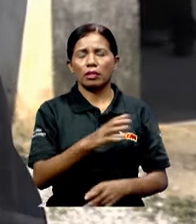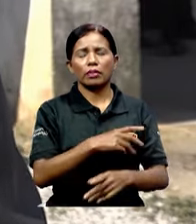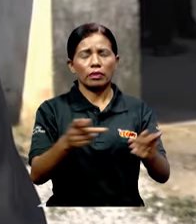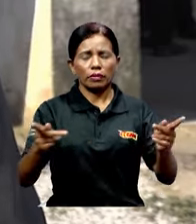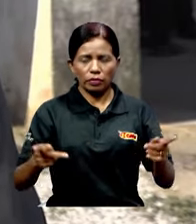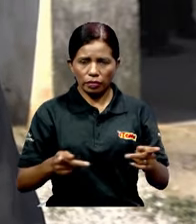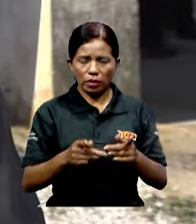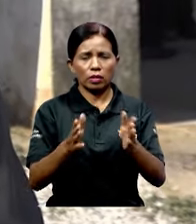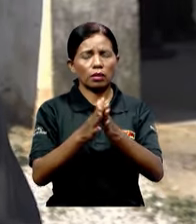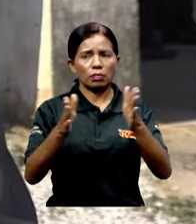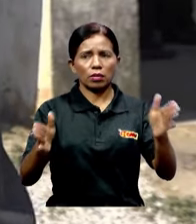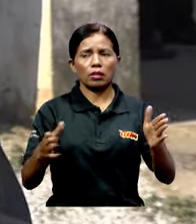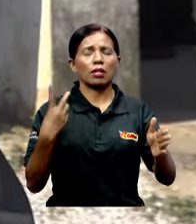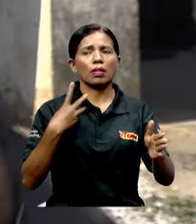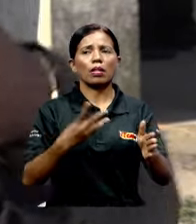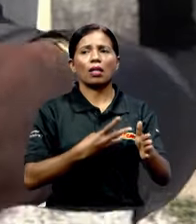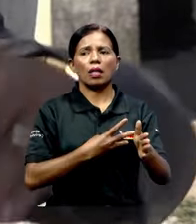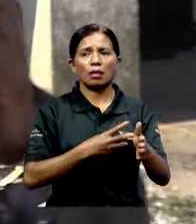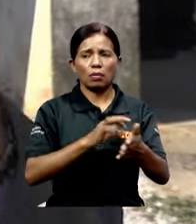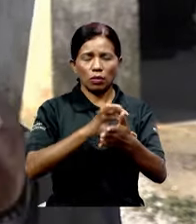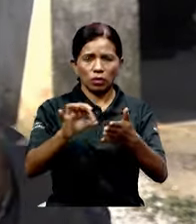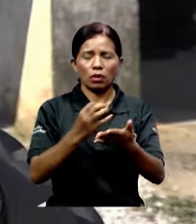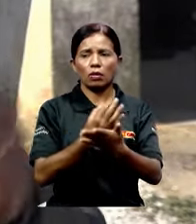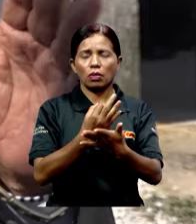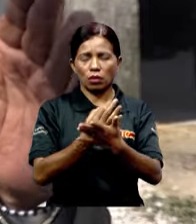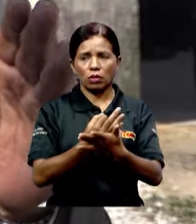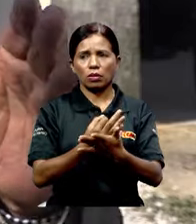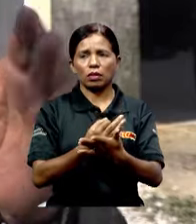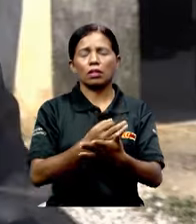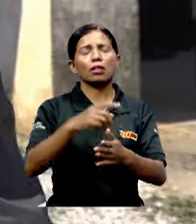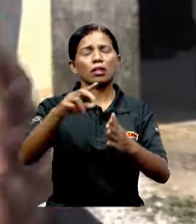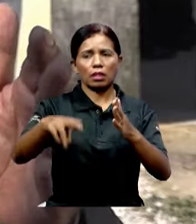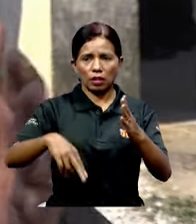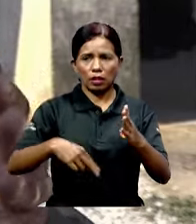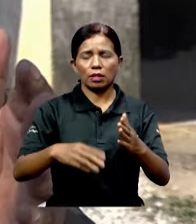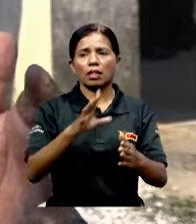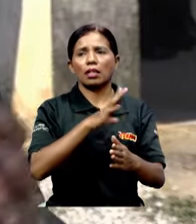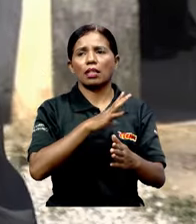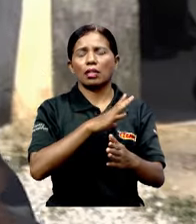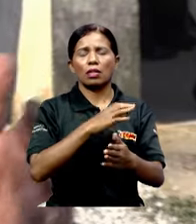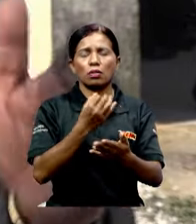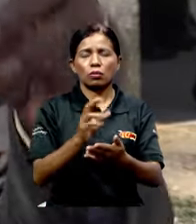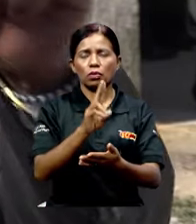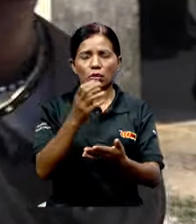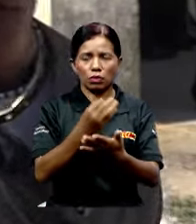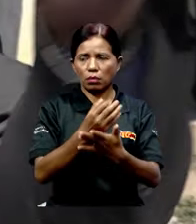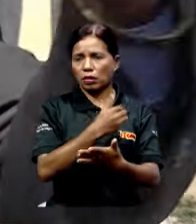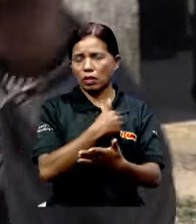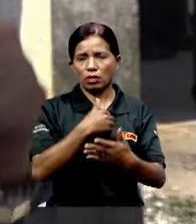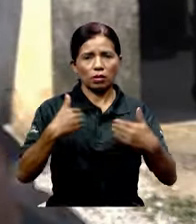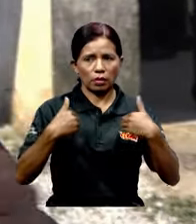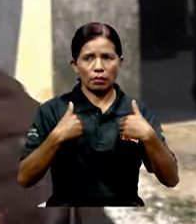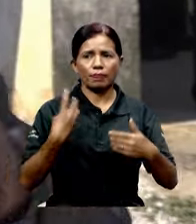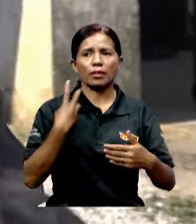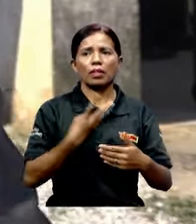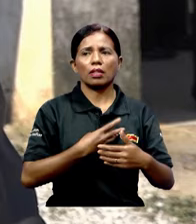tebes. Potensi nya ami agora conta, osan, uituan circula na, so ke hein manajemento maladun dia. Ita